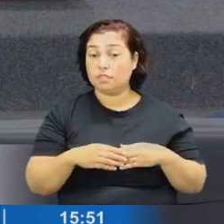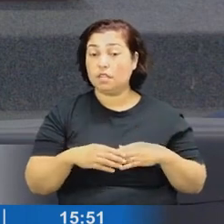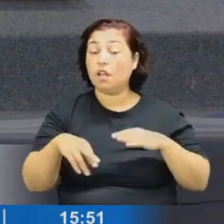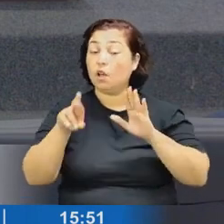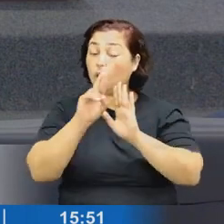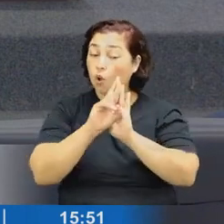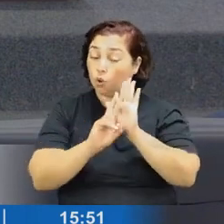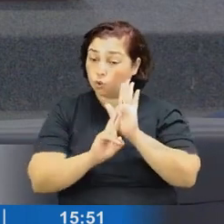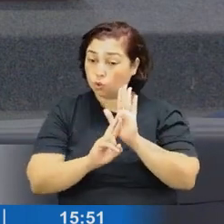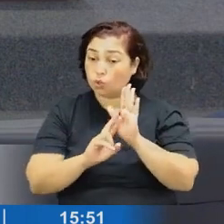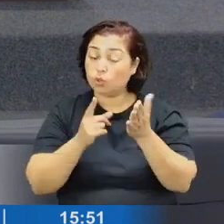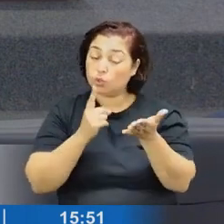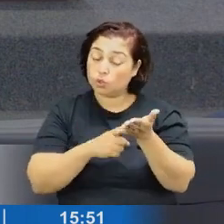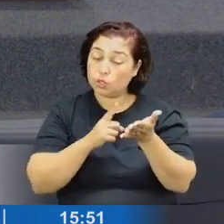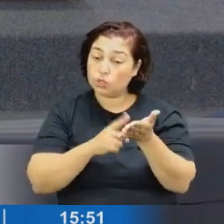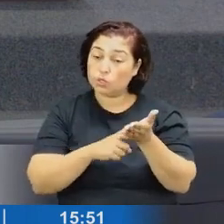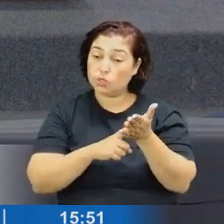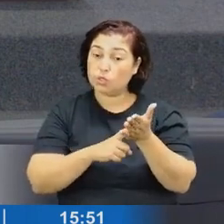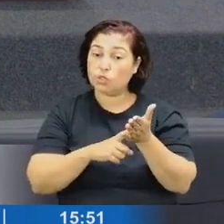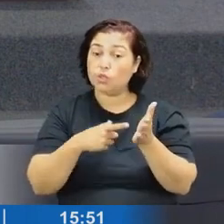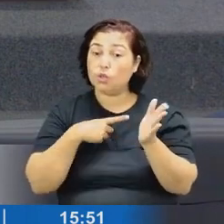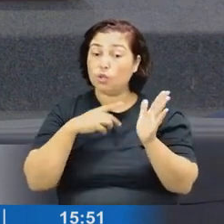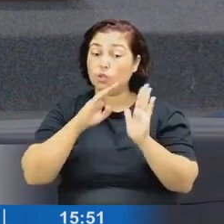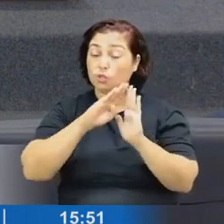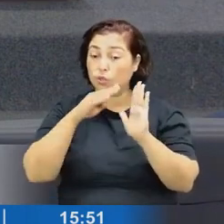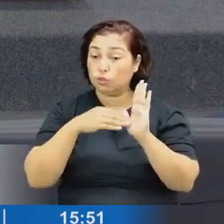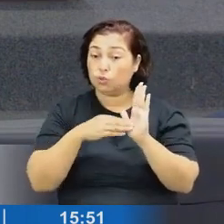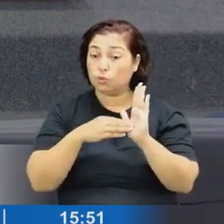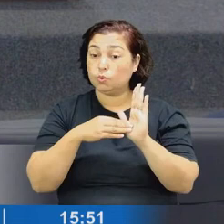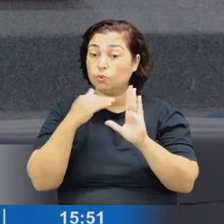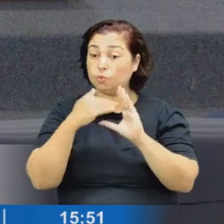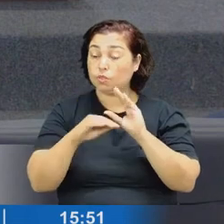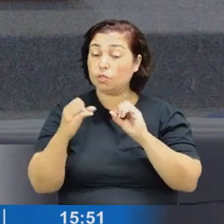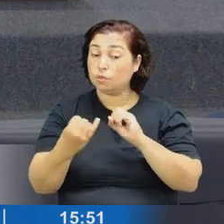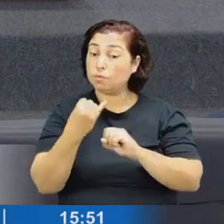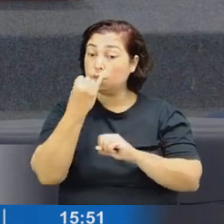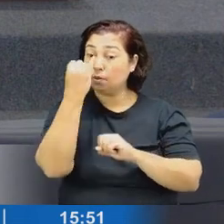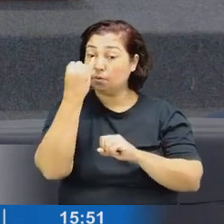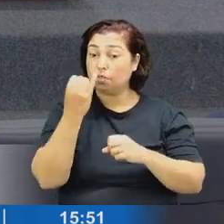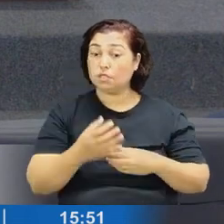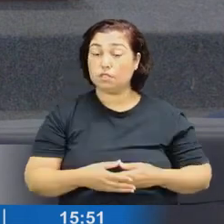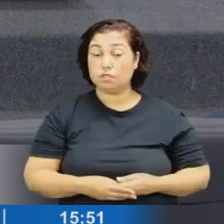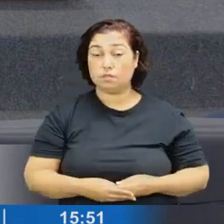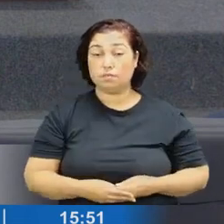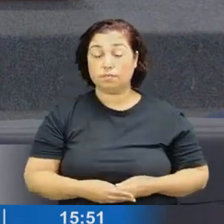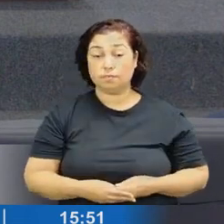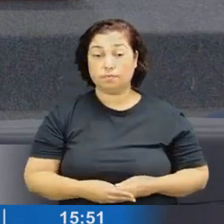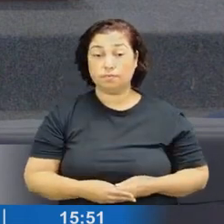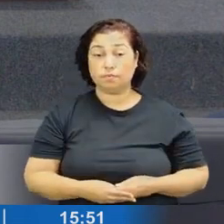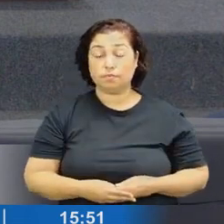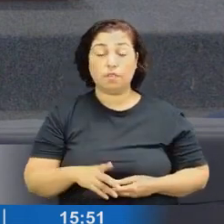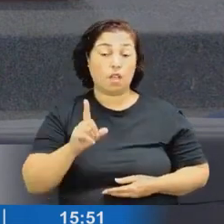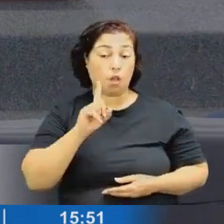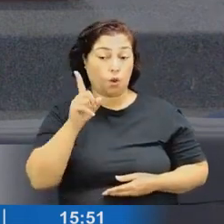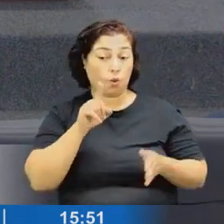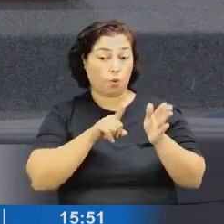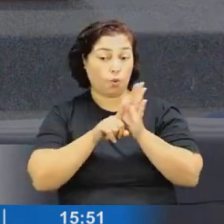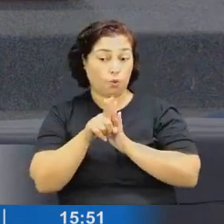tem que ter na agenda proativa tem que ter tudo isso aí tem que ter a mensagem é mais importante tá Fala meu amigo de camisa laranja